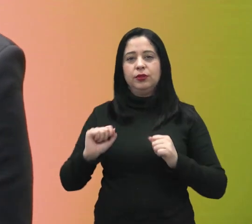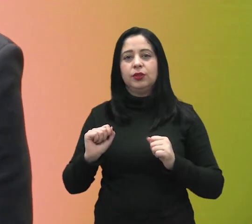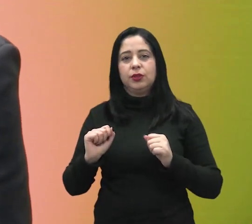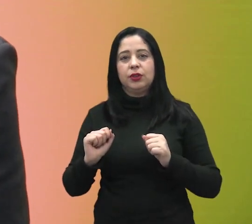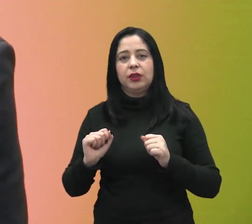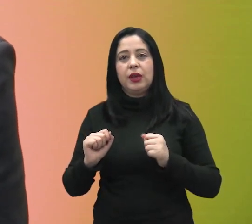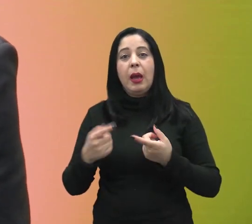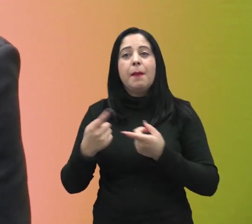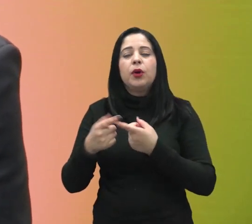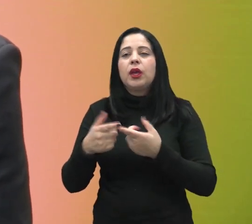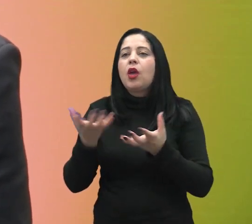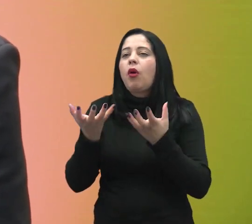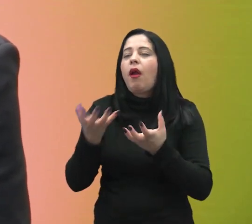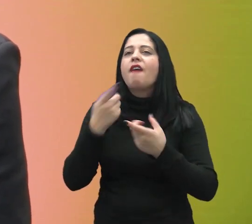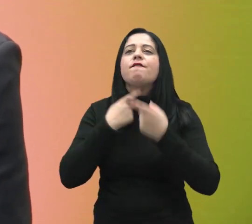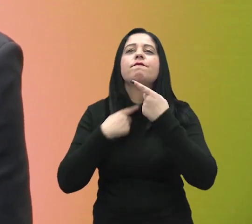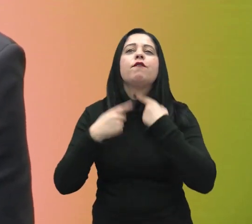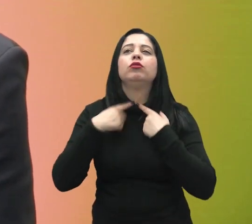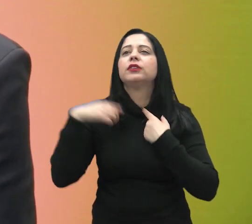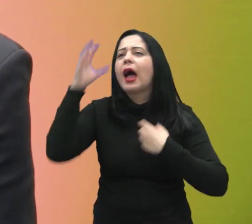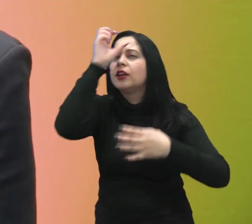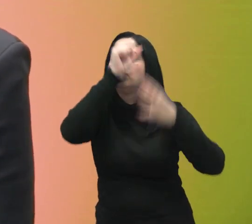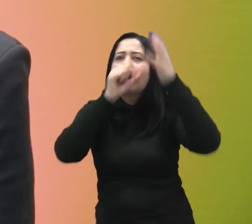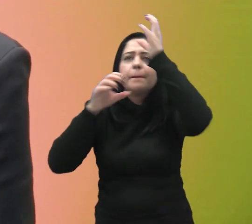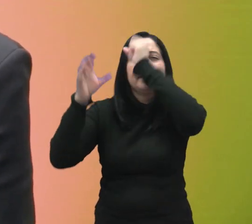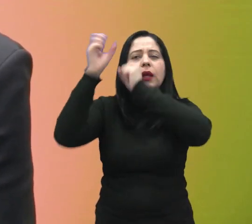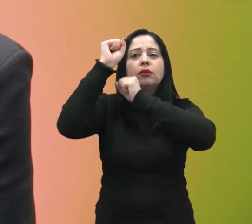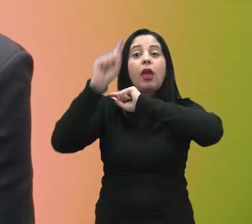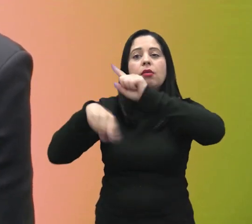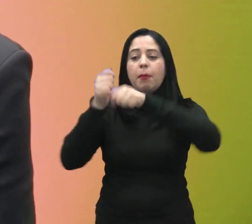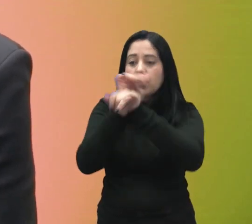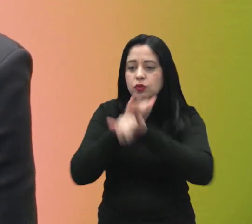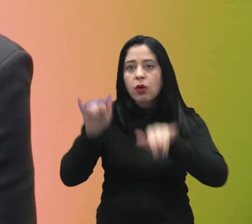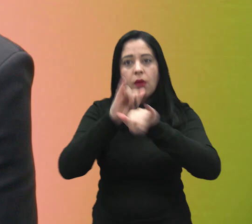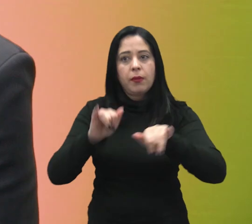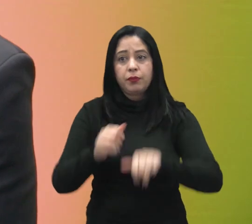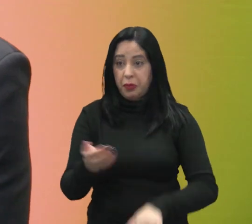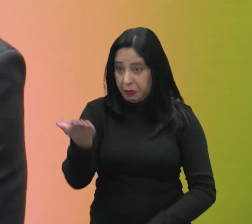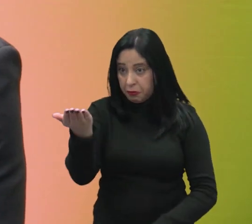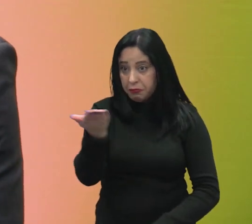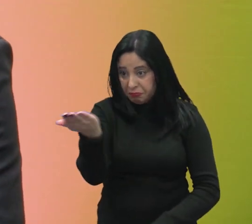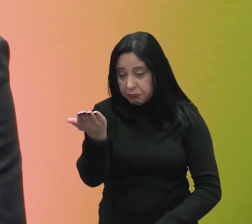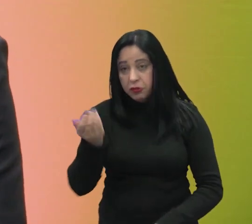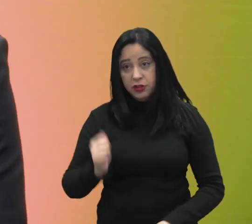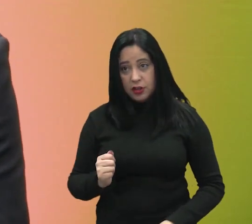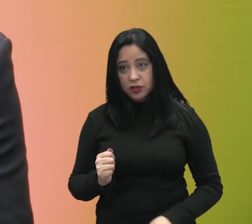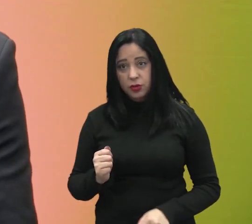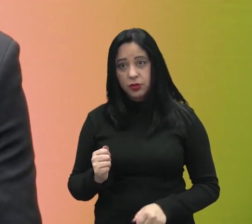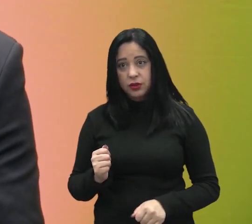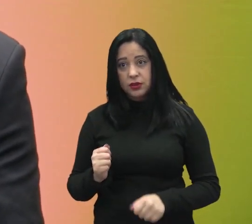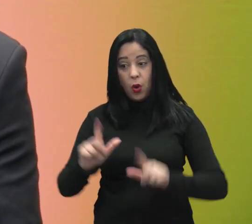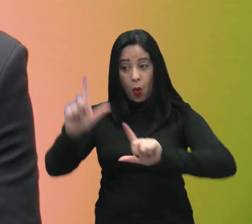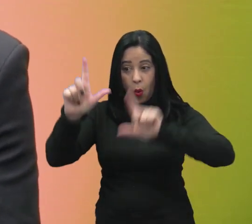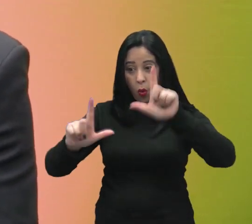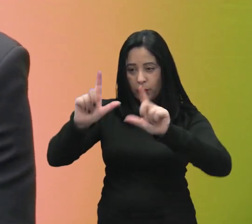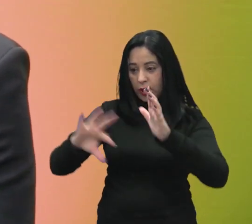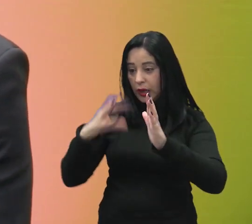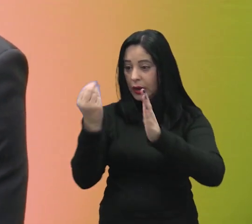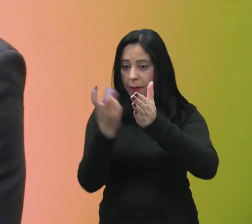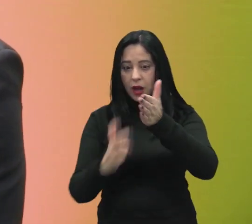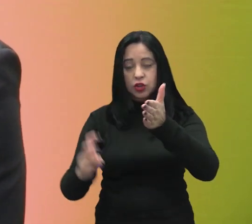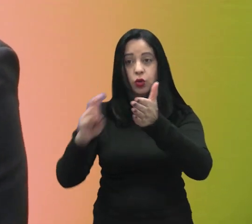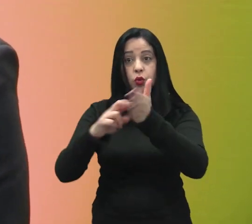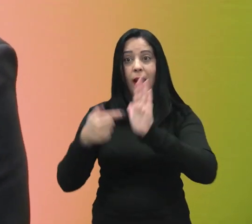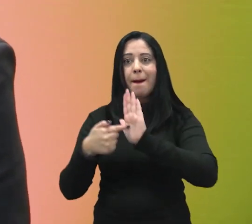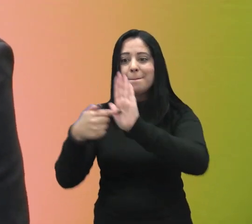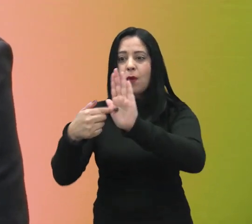inquietude, assim, no sentido de aprender, divulgar. Eu acho que esse trabalho que vocês fazem de Conexão Cultura, por exemplo, esse trabalho de trazer o que a gente